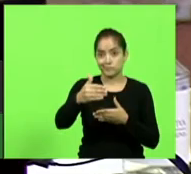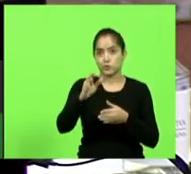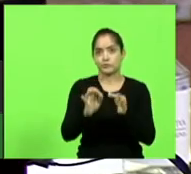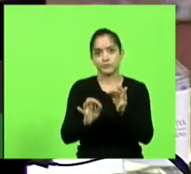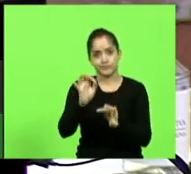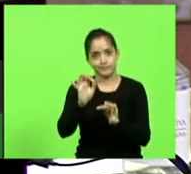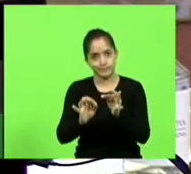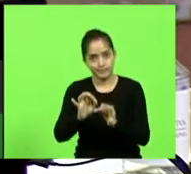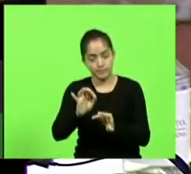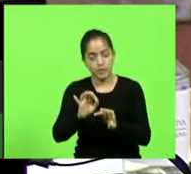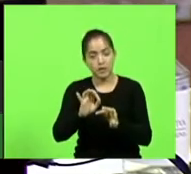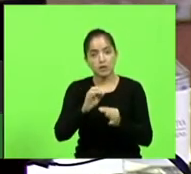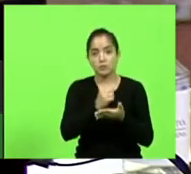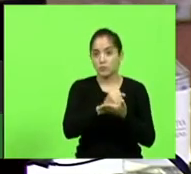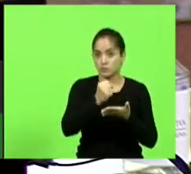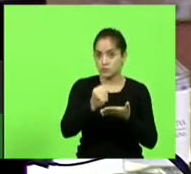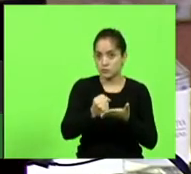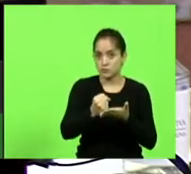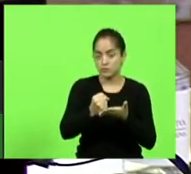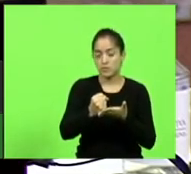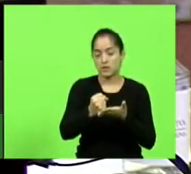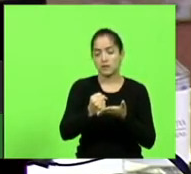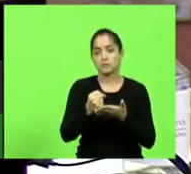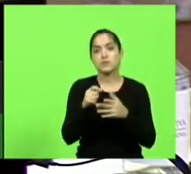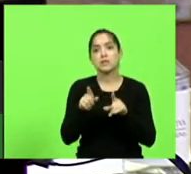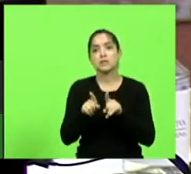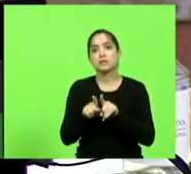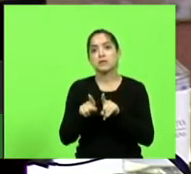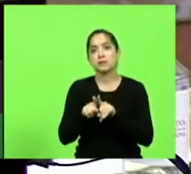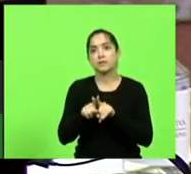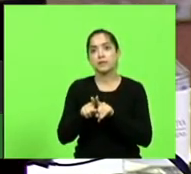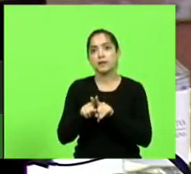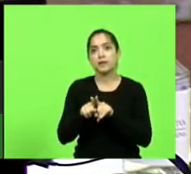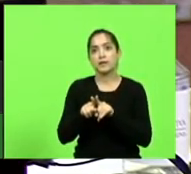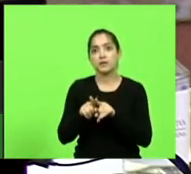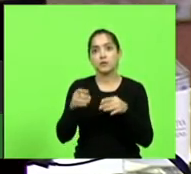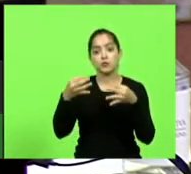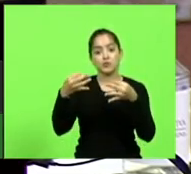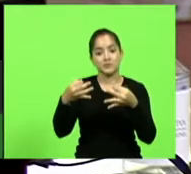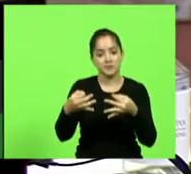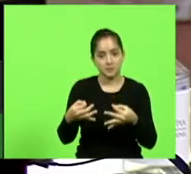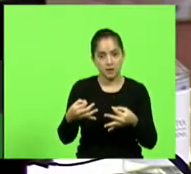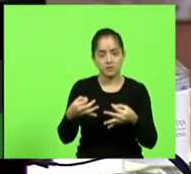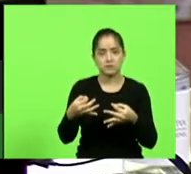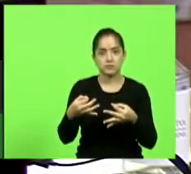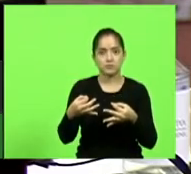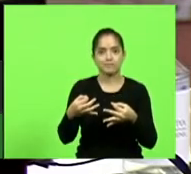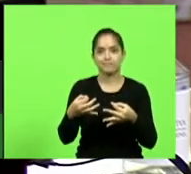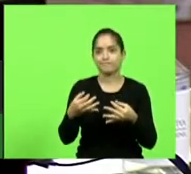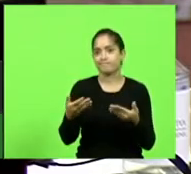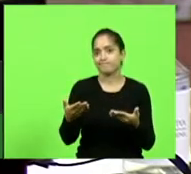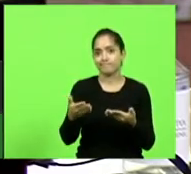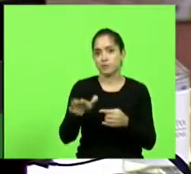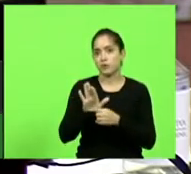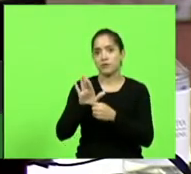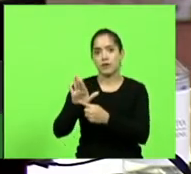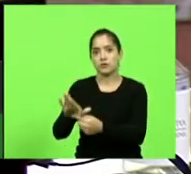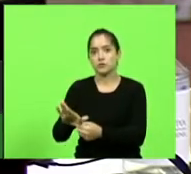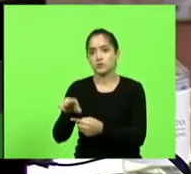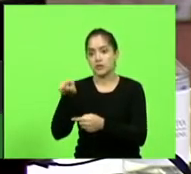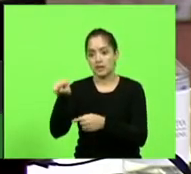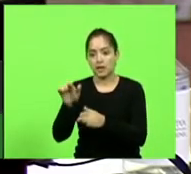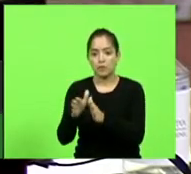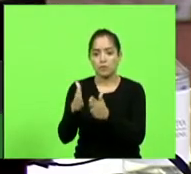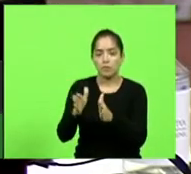dos contratos, e, ao mesmo tempo, não é o ideal para beneficiar quem ganha menos, deputado Vicente Caro